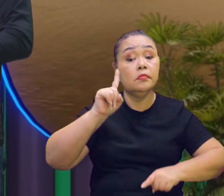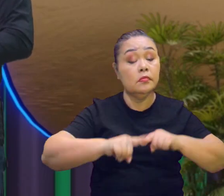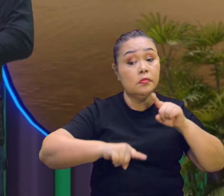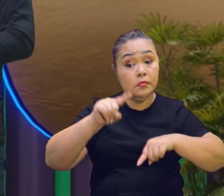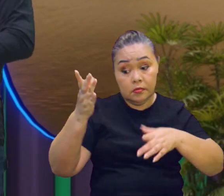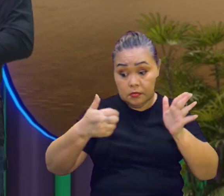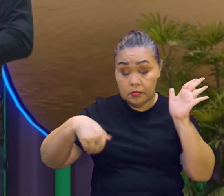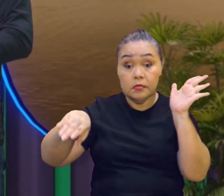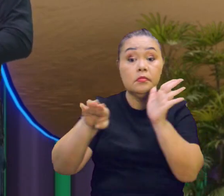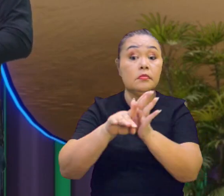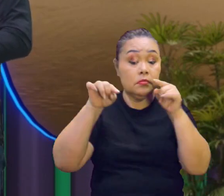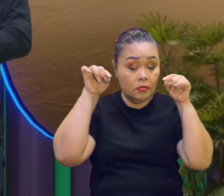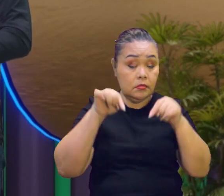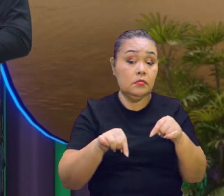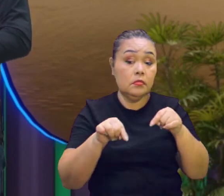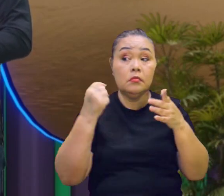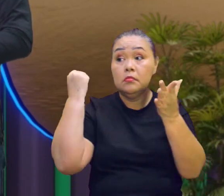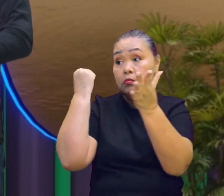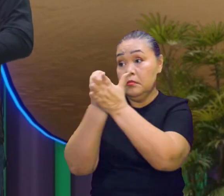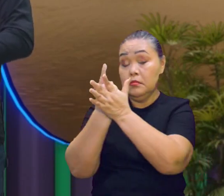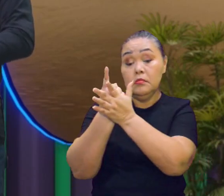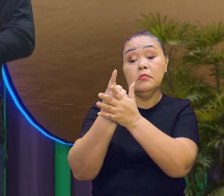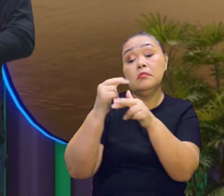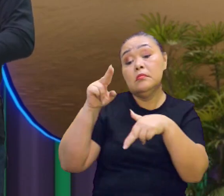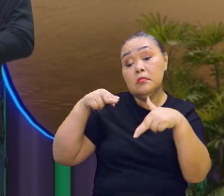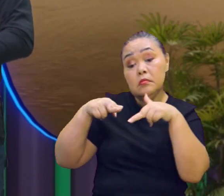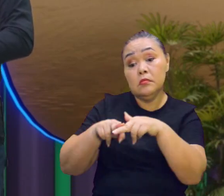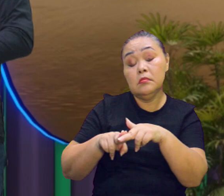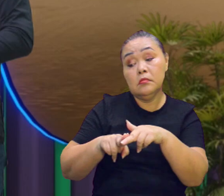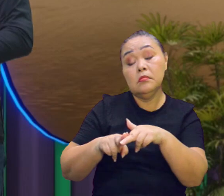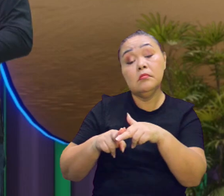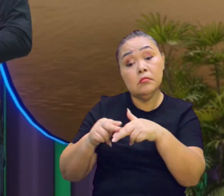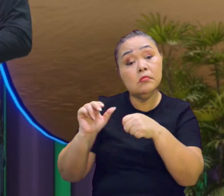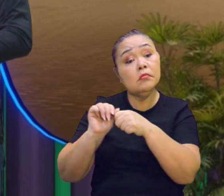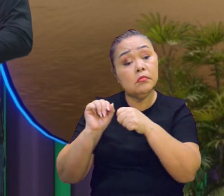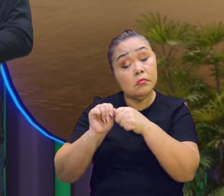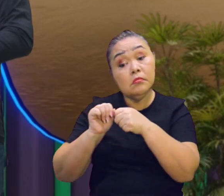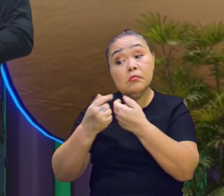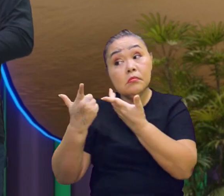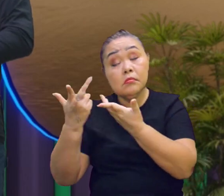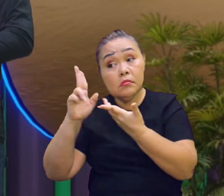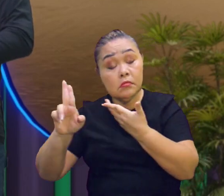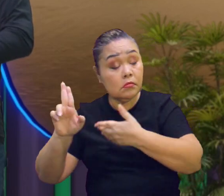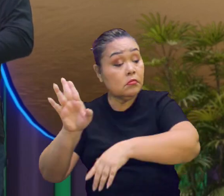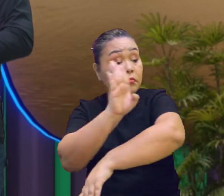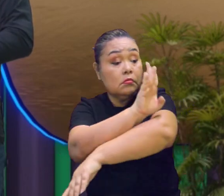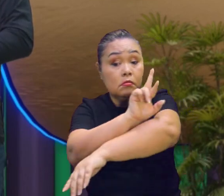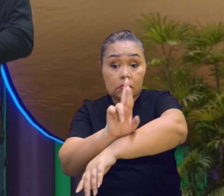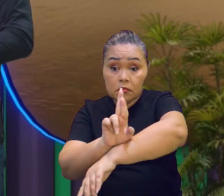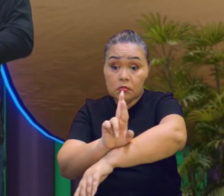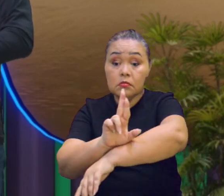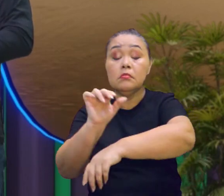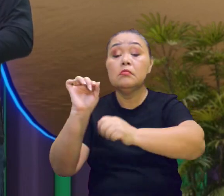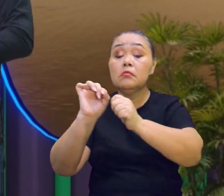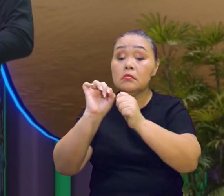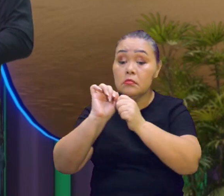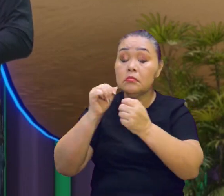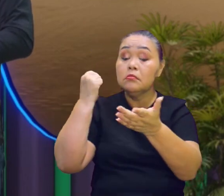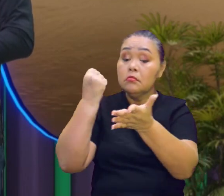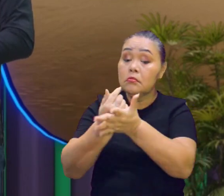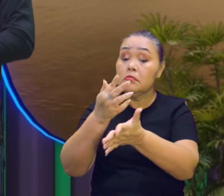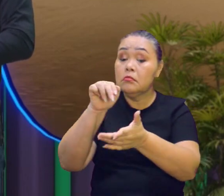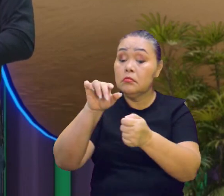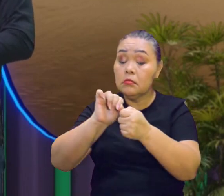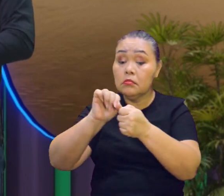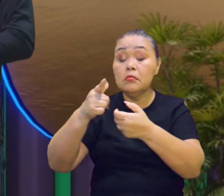chegar até nós, digamos que você comprar um arroz lá no supermercado. Então, esse produto vem através da rodovia. Você tem o valor do frete, você